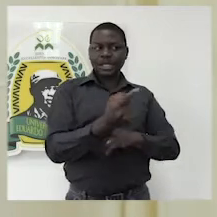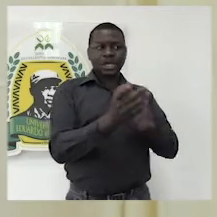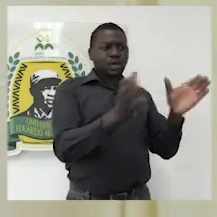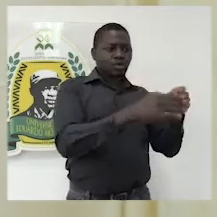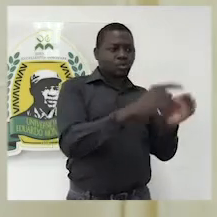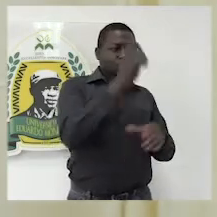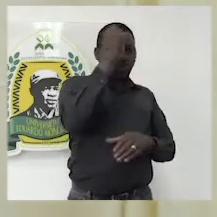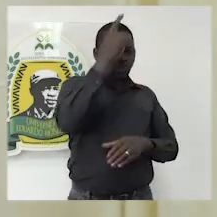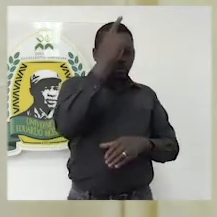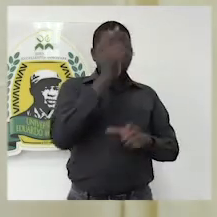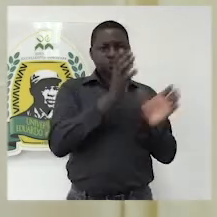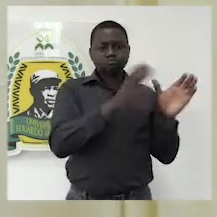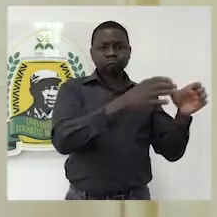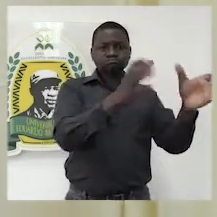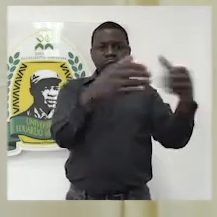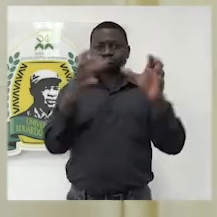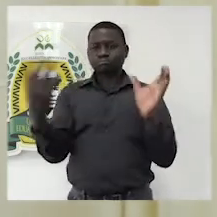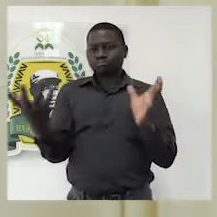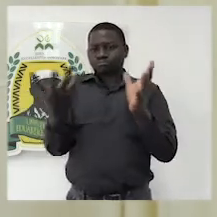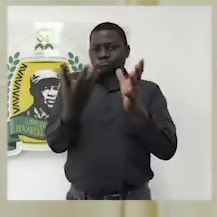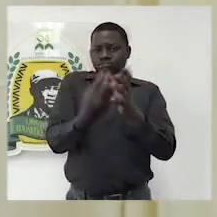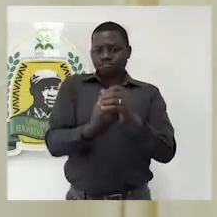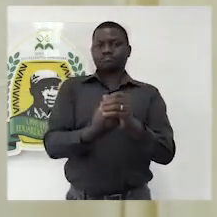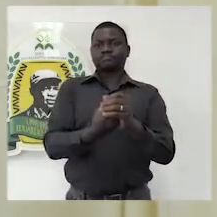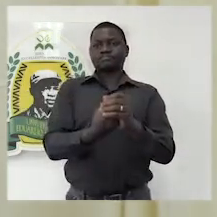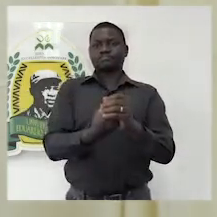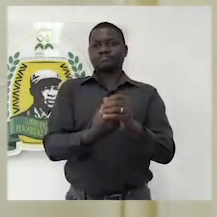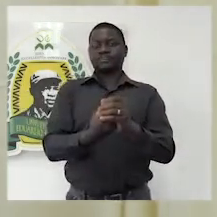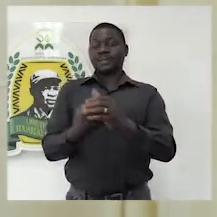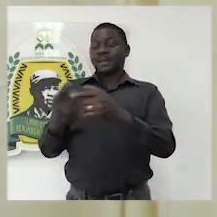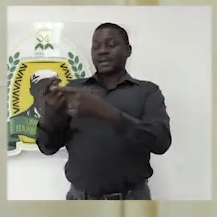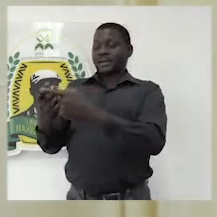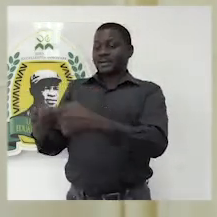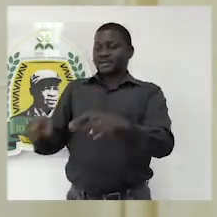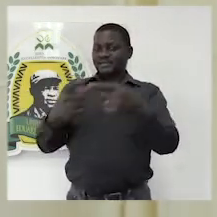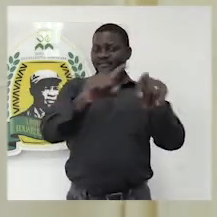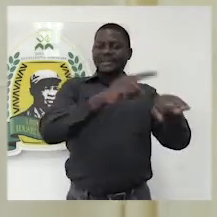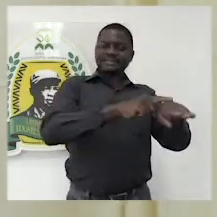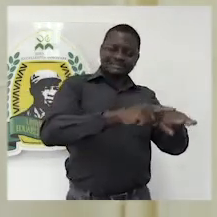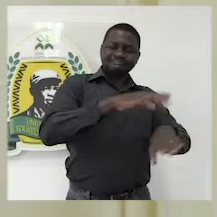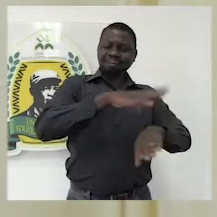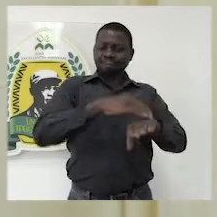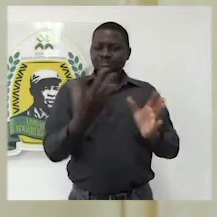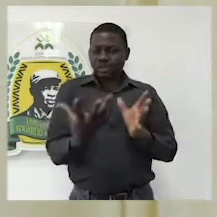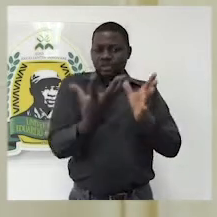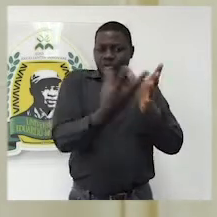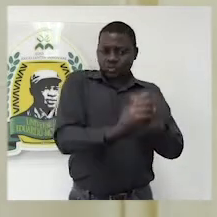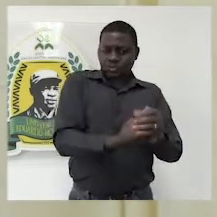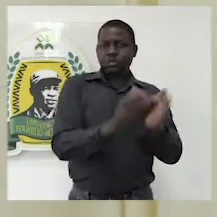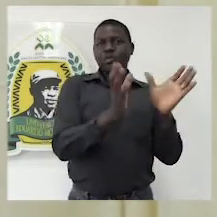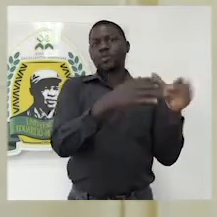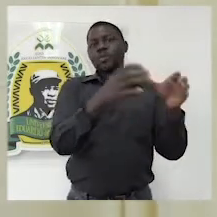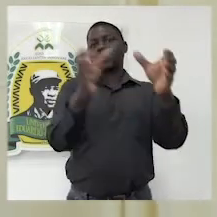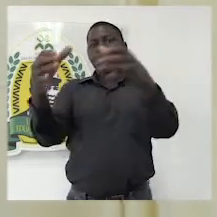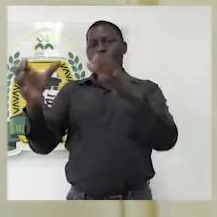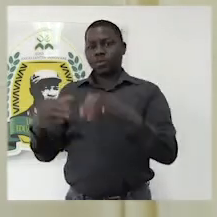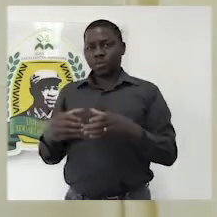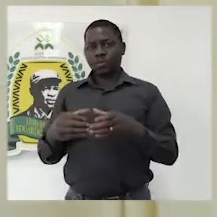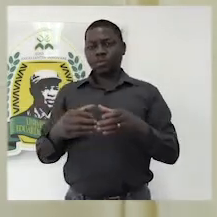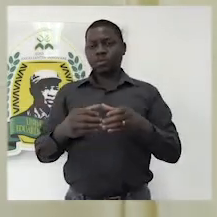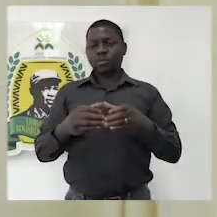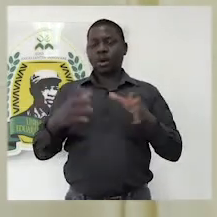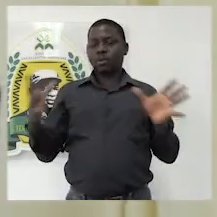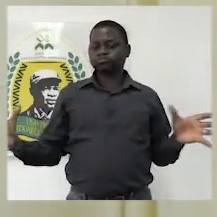tribos através dos movimentos, as várias raças através dos movimentos,